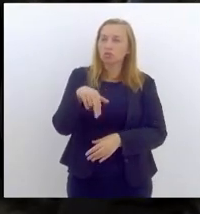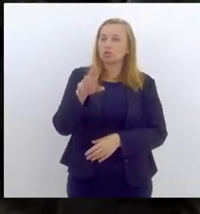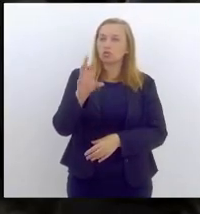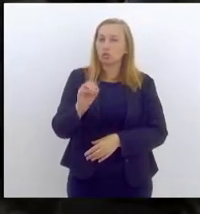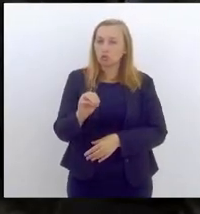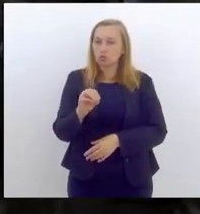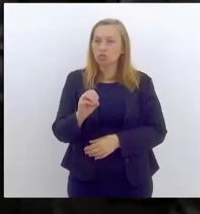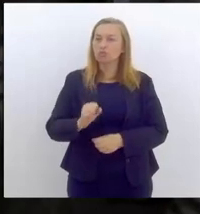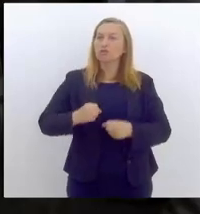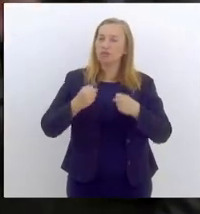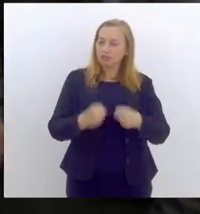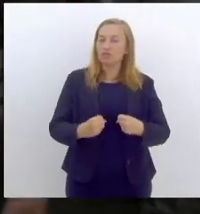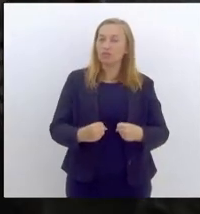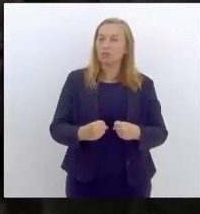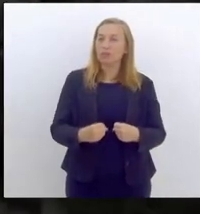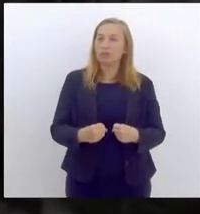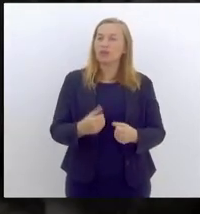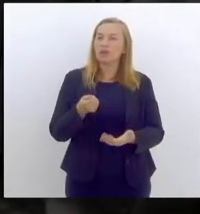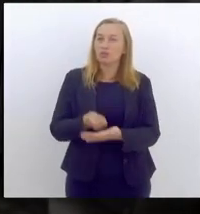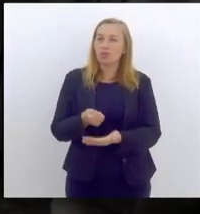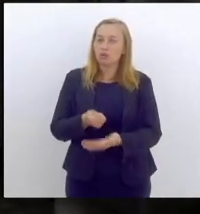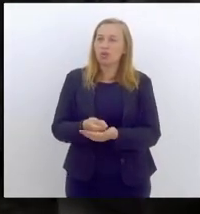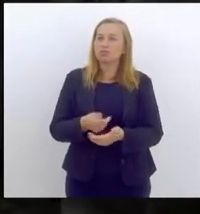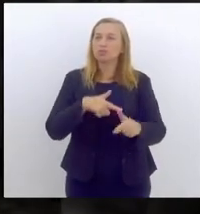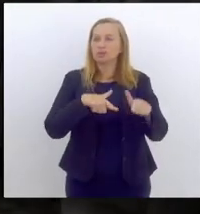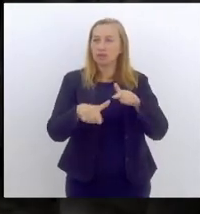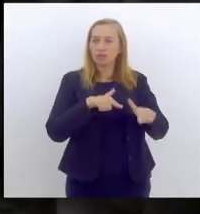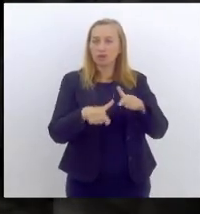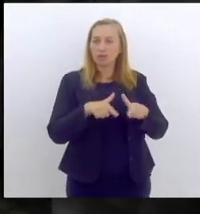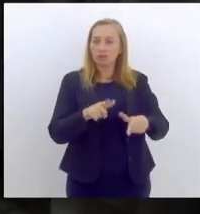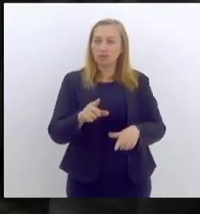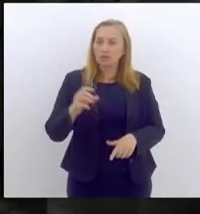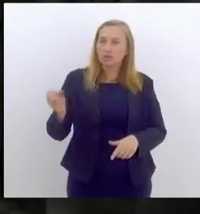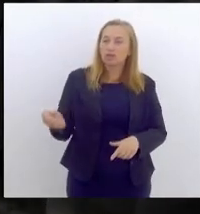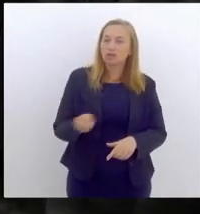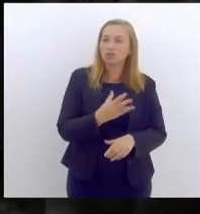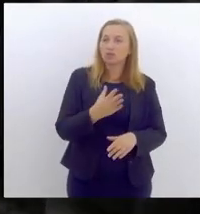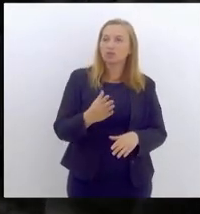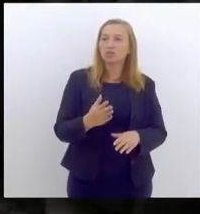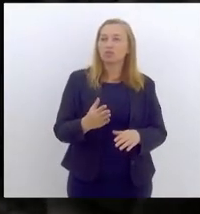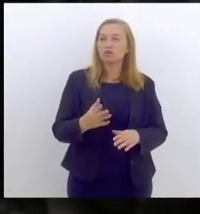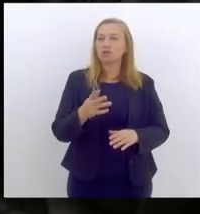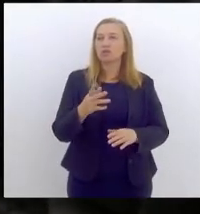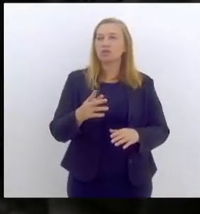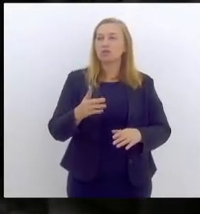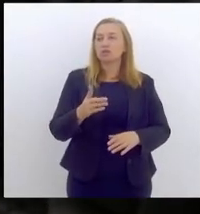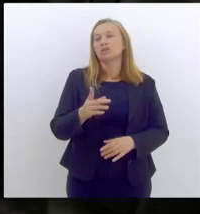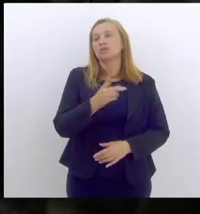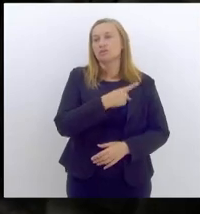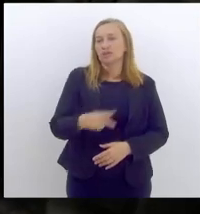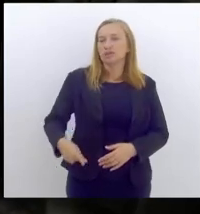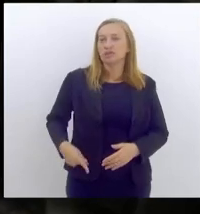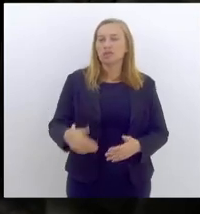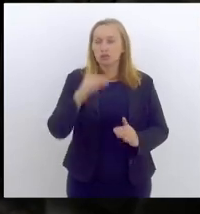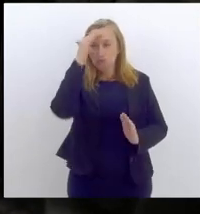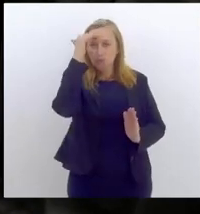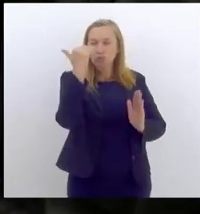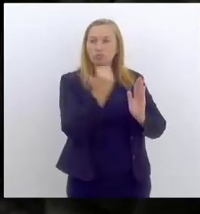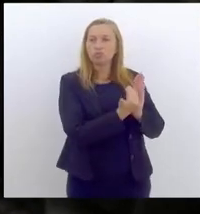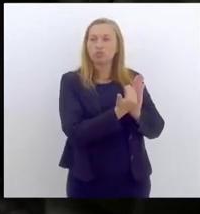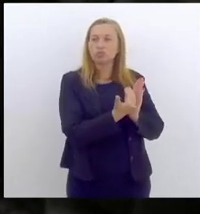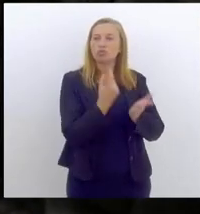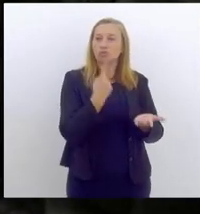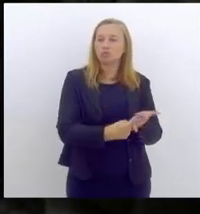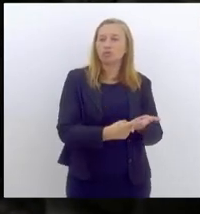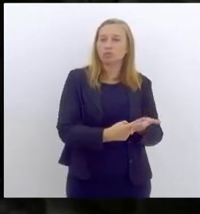estar firmes, cobrando e trabalhando para que a nova mesa diretora que vai assumir cumpra com esse compromisso de